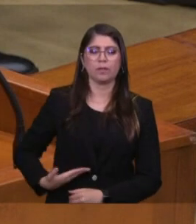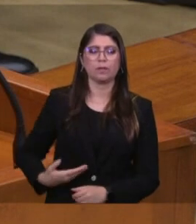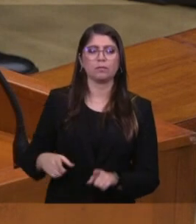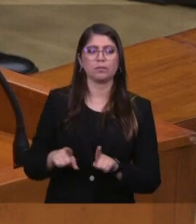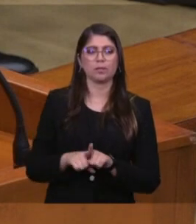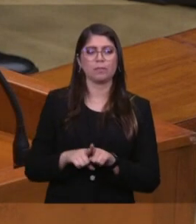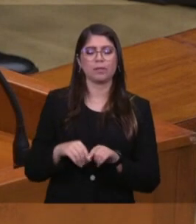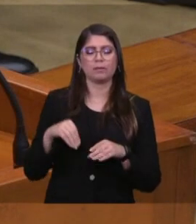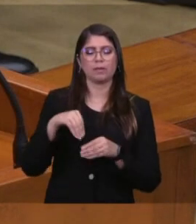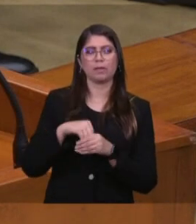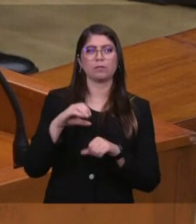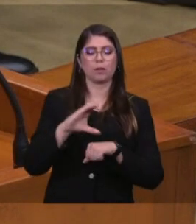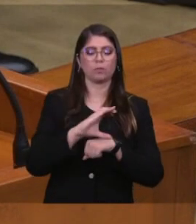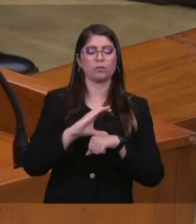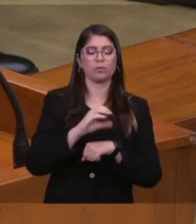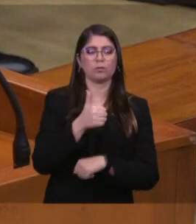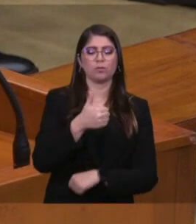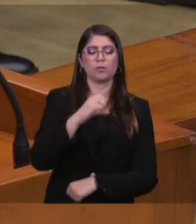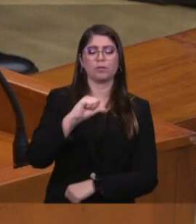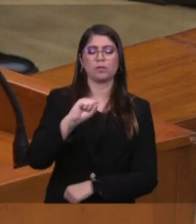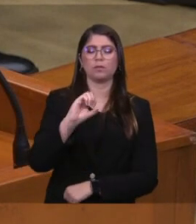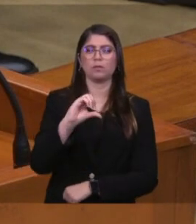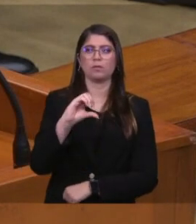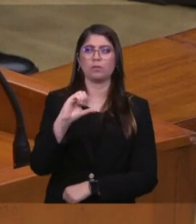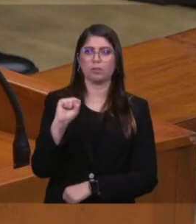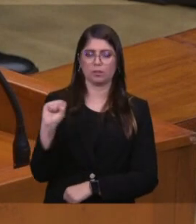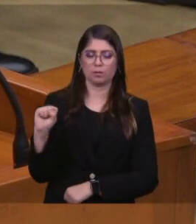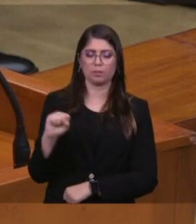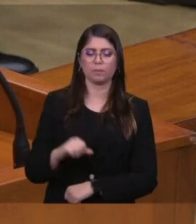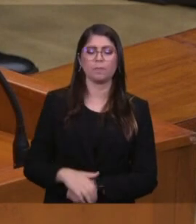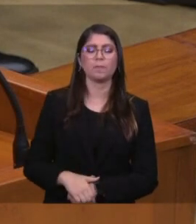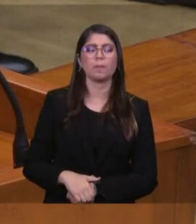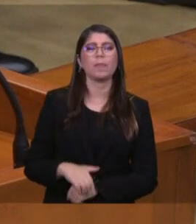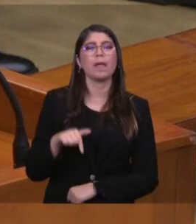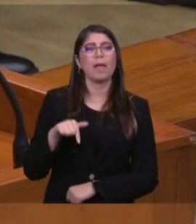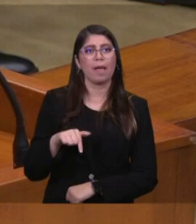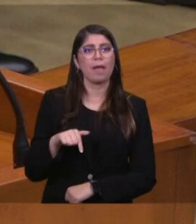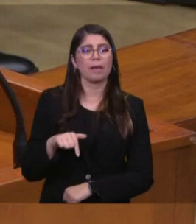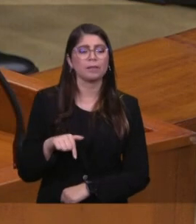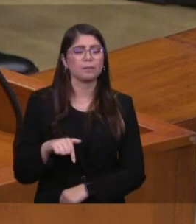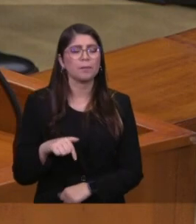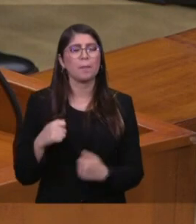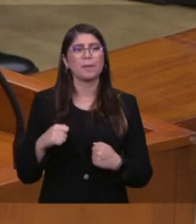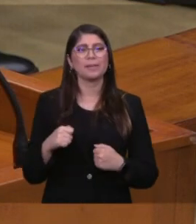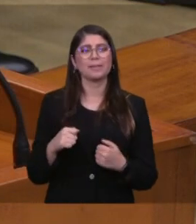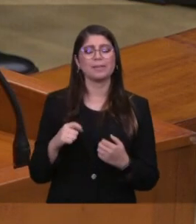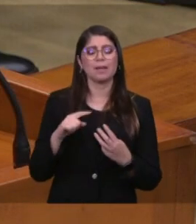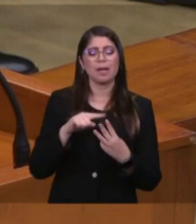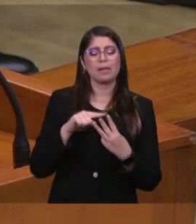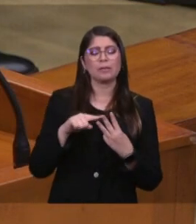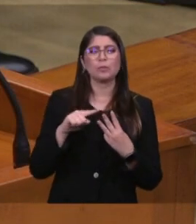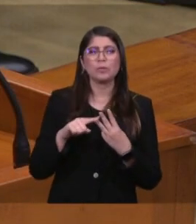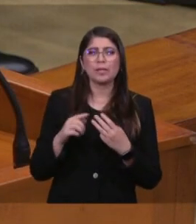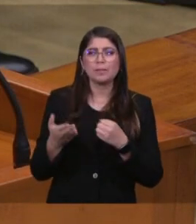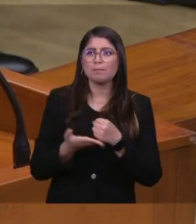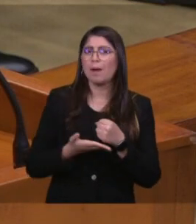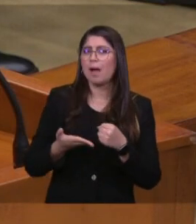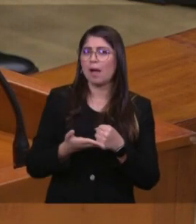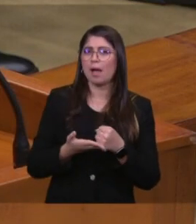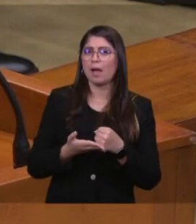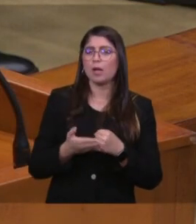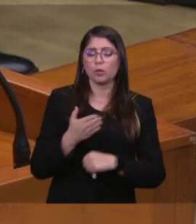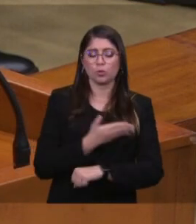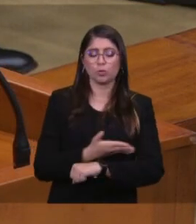pela Constituição de 88. Essa hermenêutica deve enfrentar os 3 pilares de sustentação da branquitude no